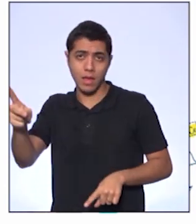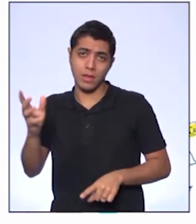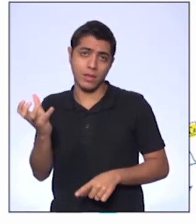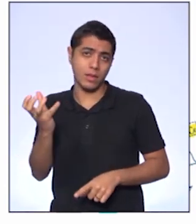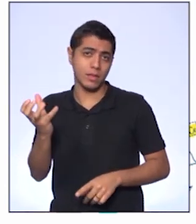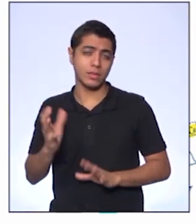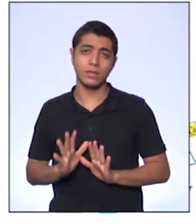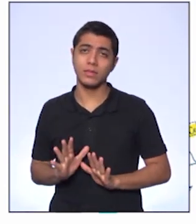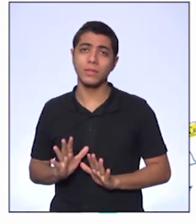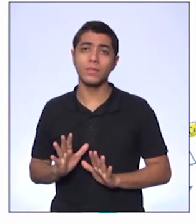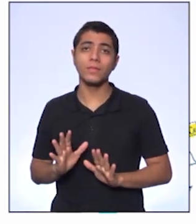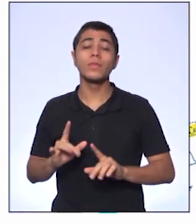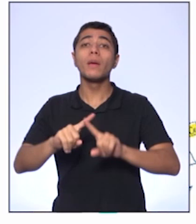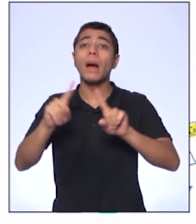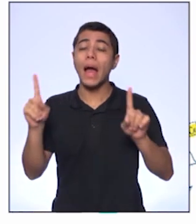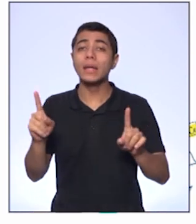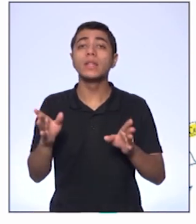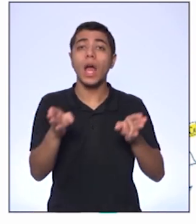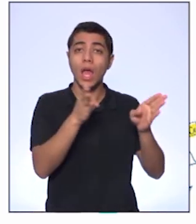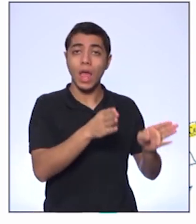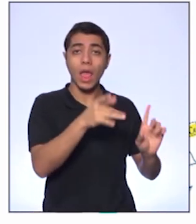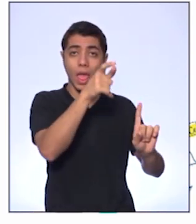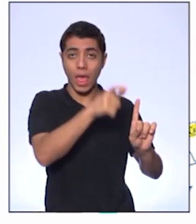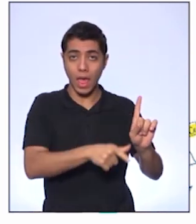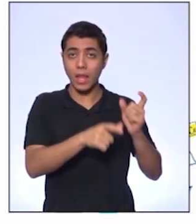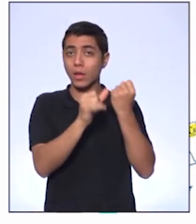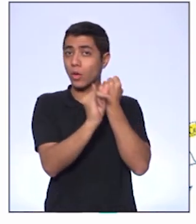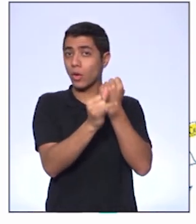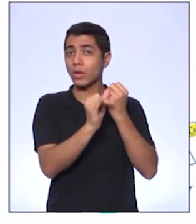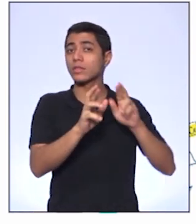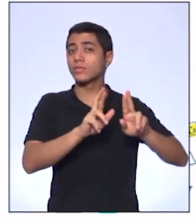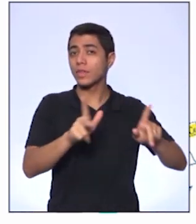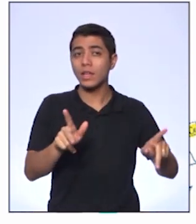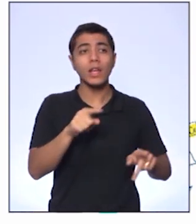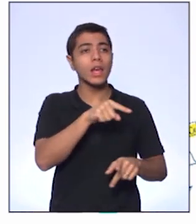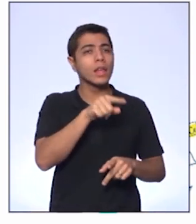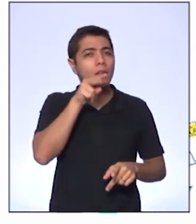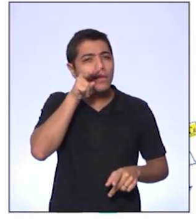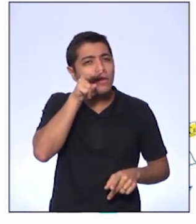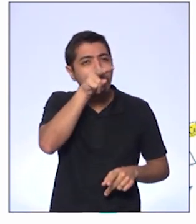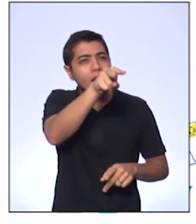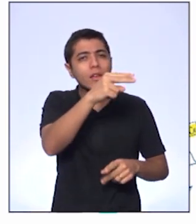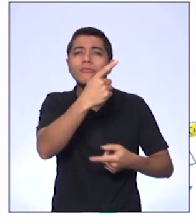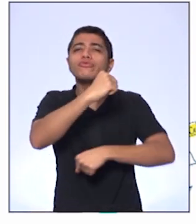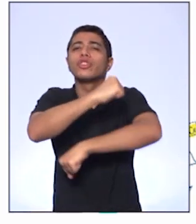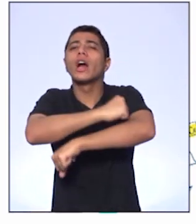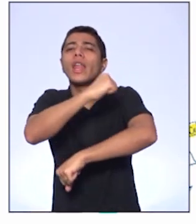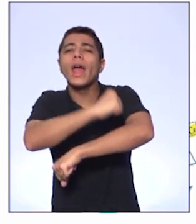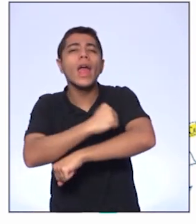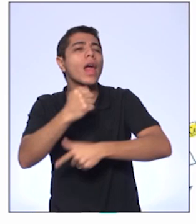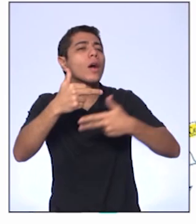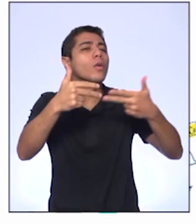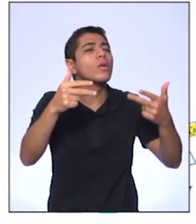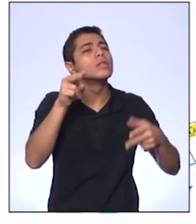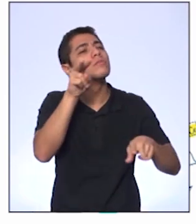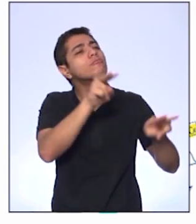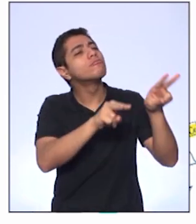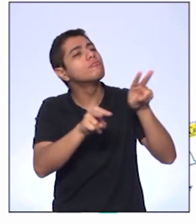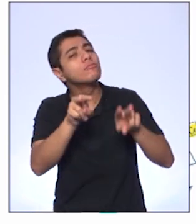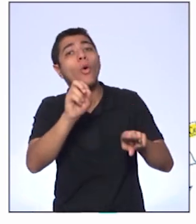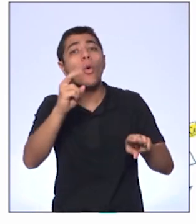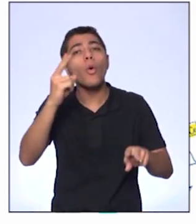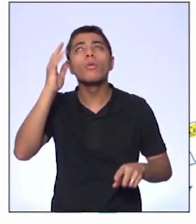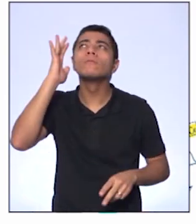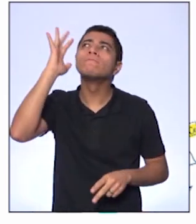mais fina. Senta-se ele diante da máquina, olha através da janela e busca no fundo, em sua imaginação, um fato